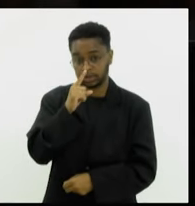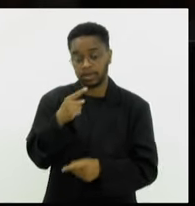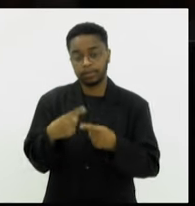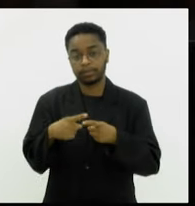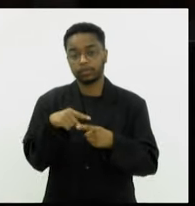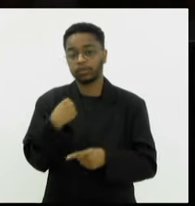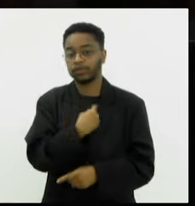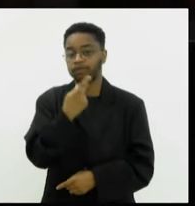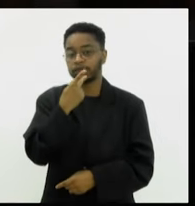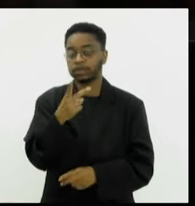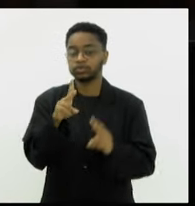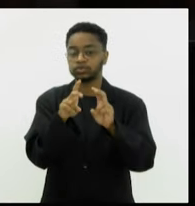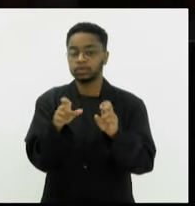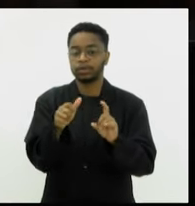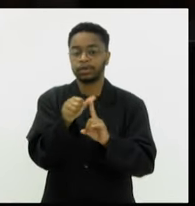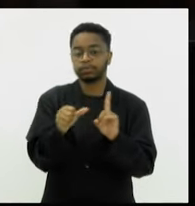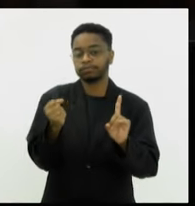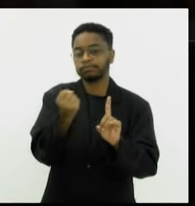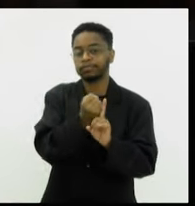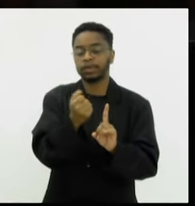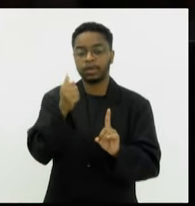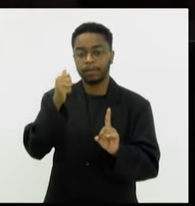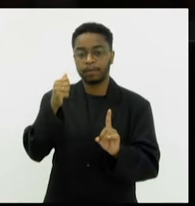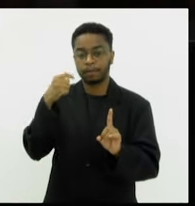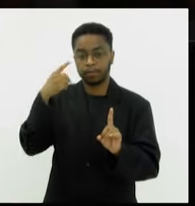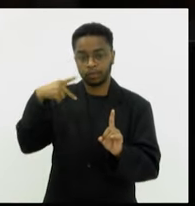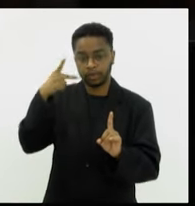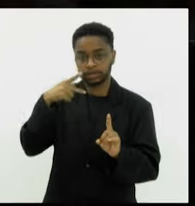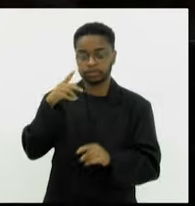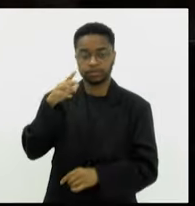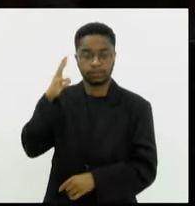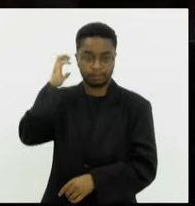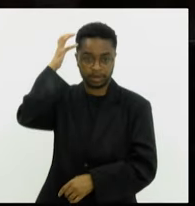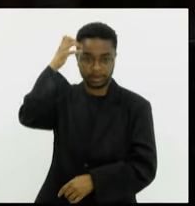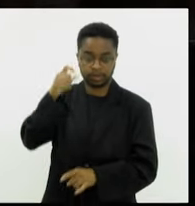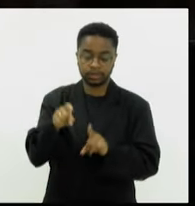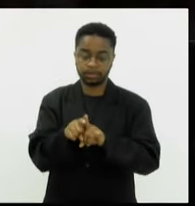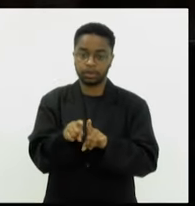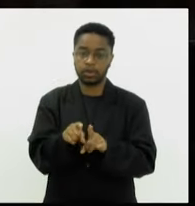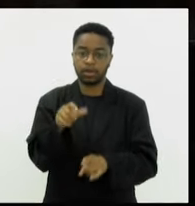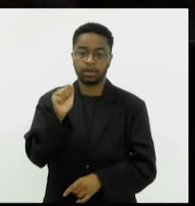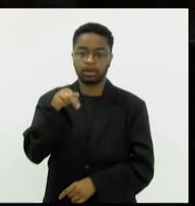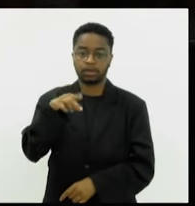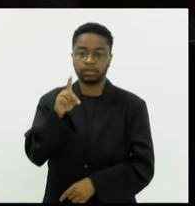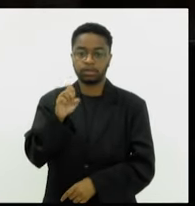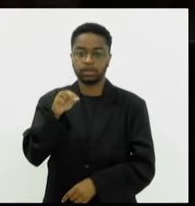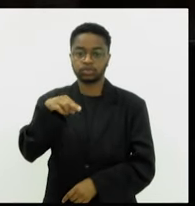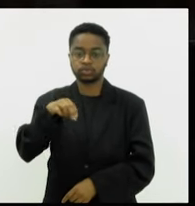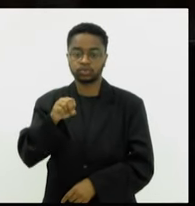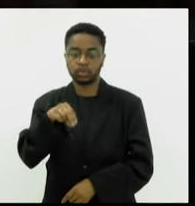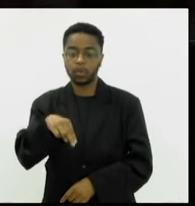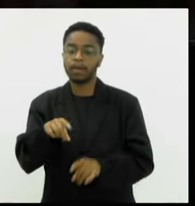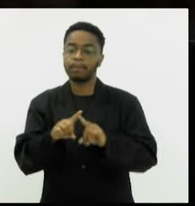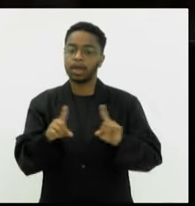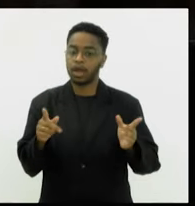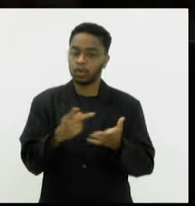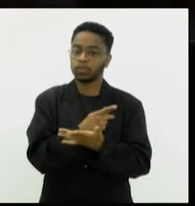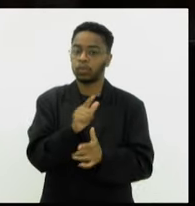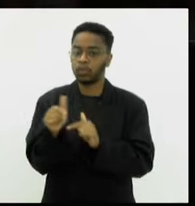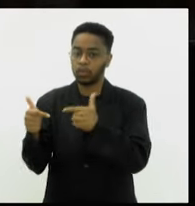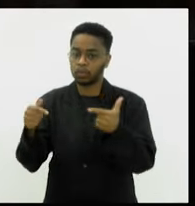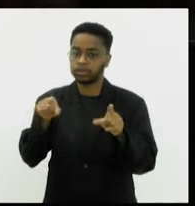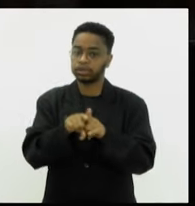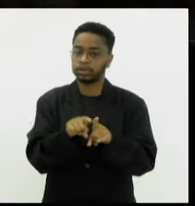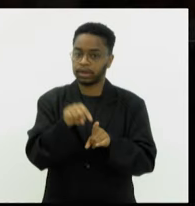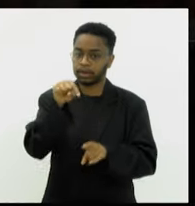do feminicídio político da Marielle e do Anderson, mas quantos outros assassinatos não aconteceram no Estado do Rio de Janeiro que não